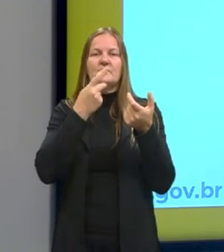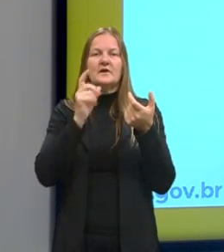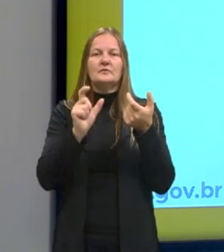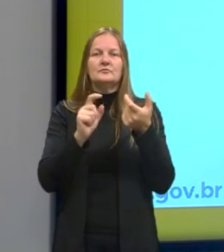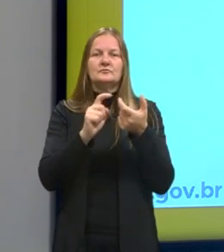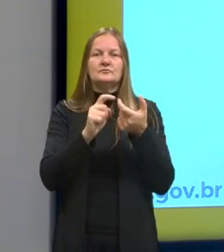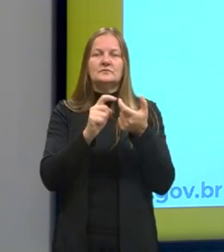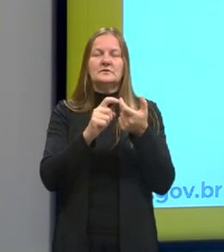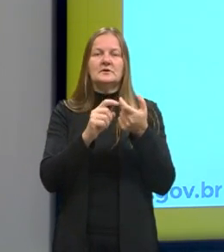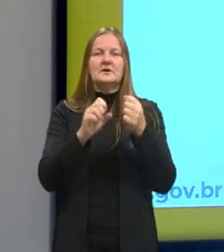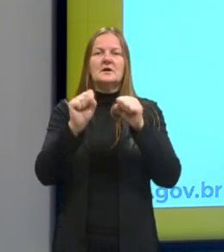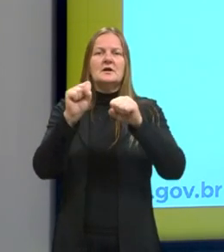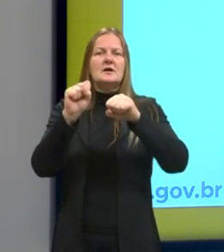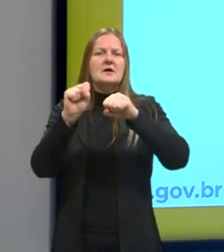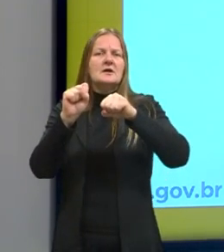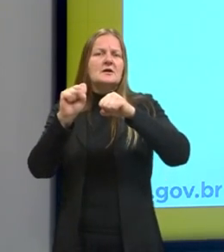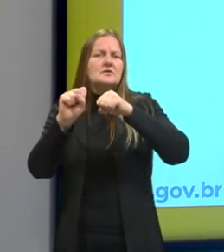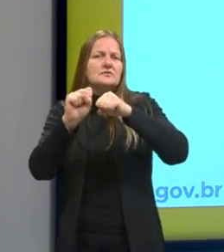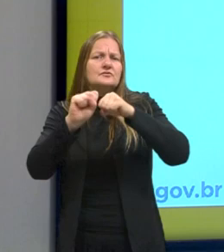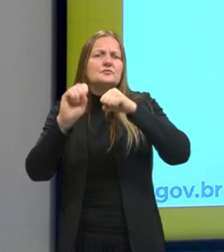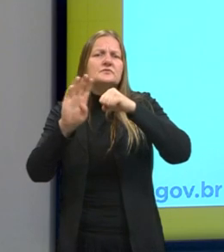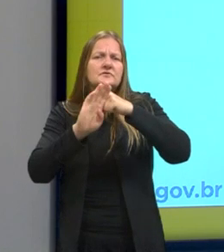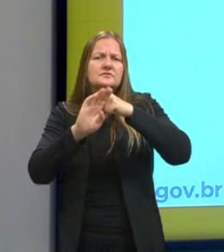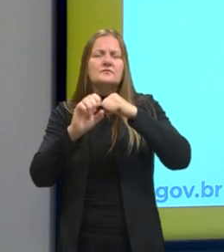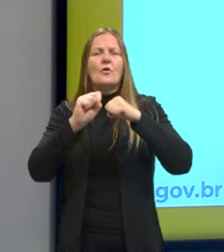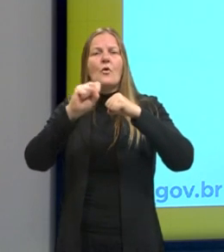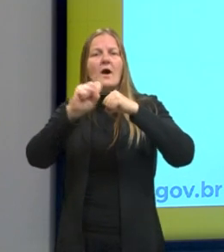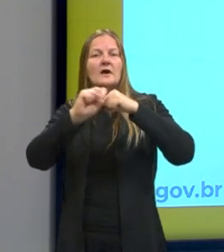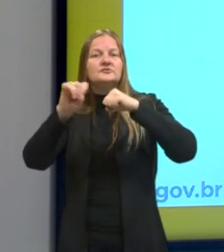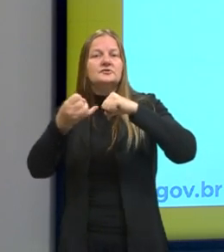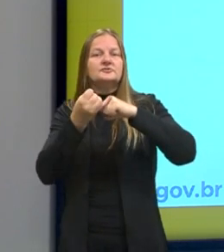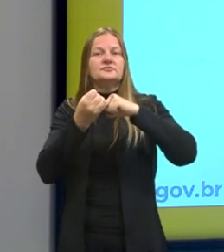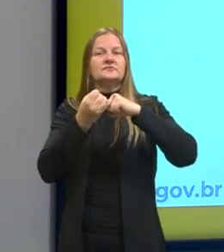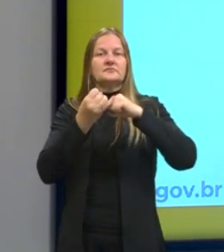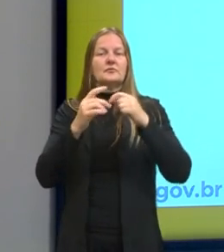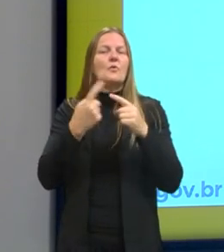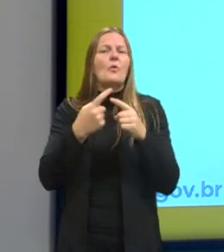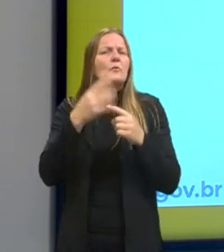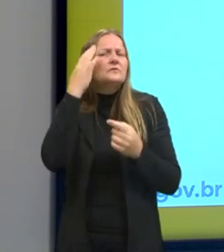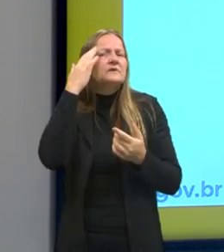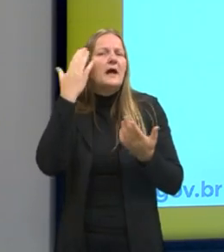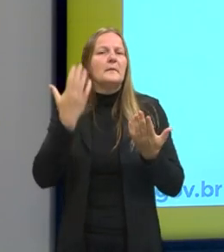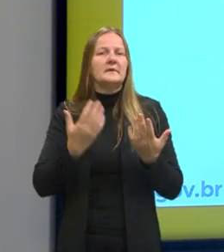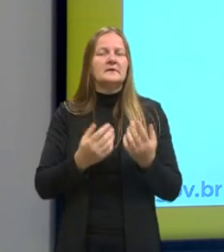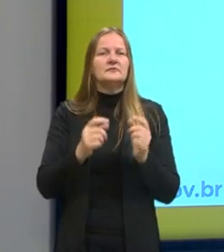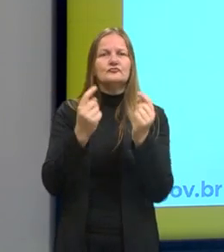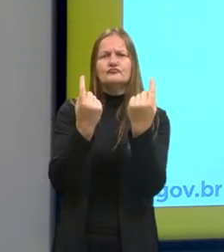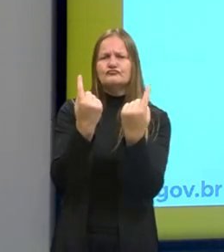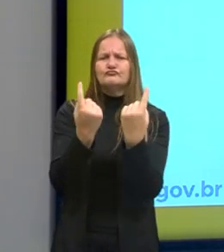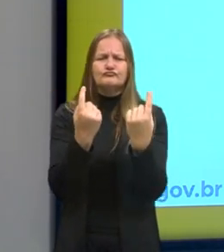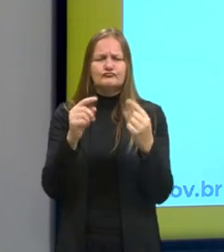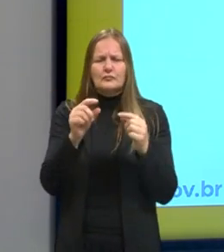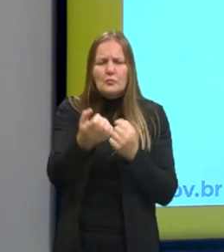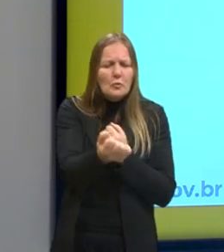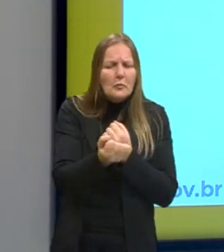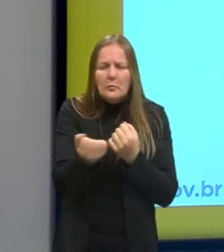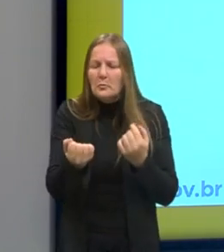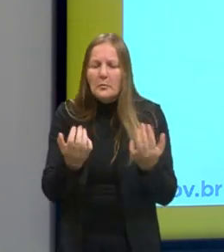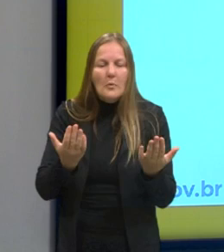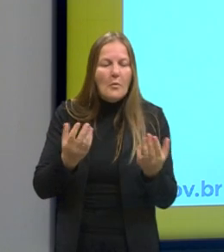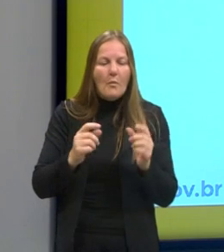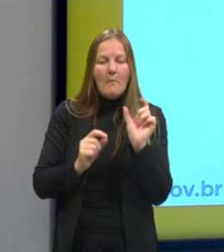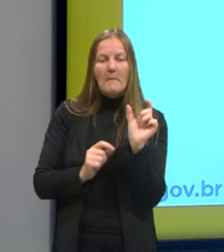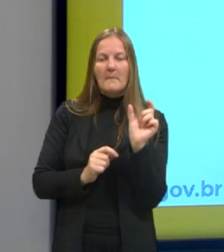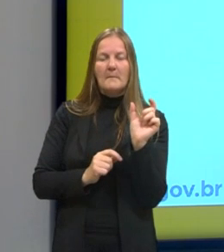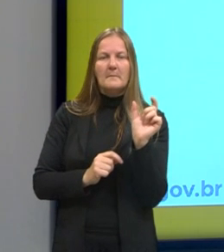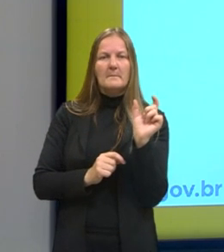é um substantivo ou um adjetivo? Se eu tivesse que selecionar entre essas gavetas, em qual eu coloco,